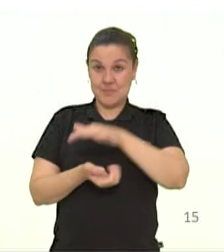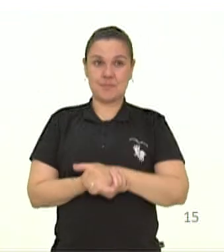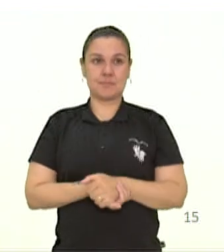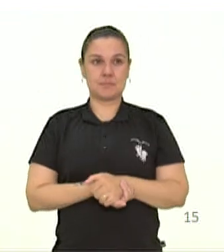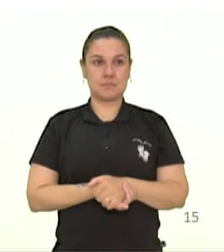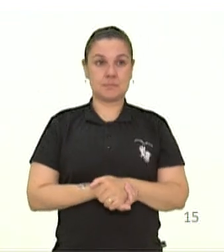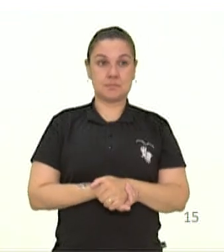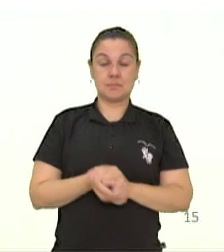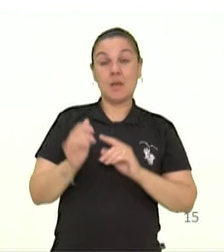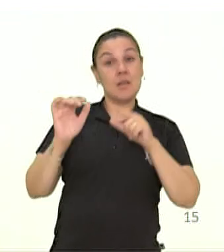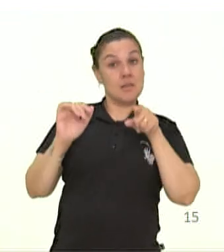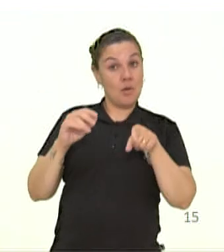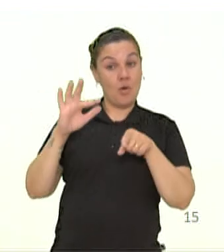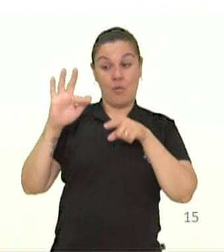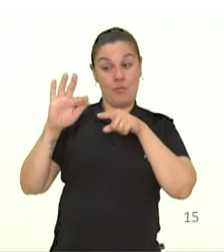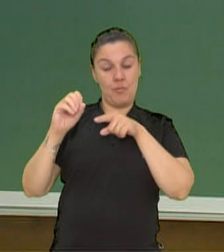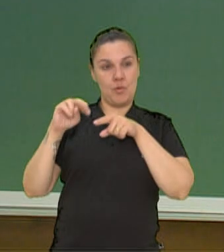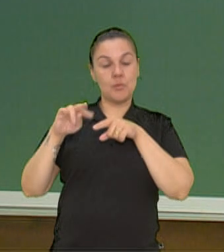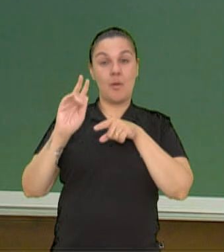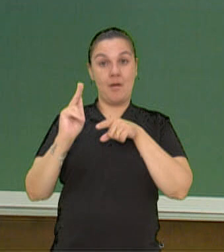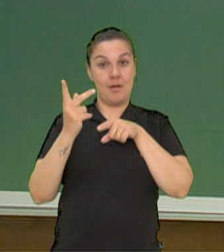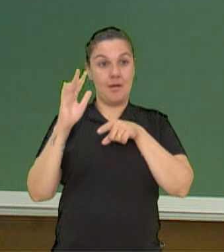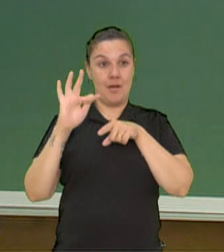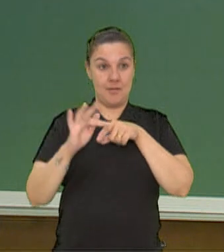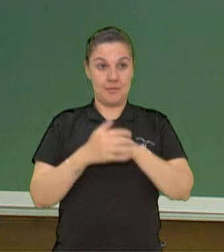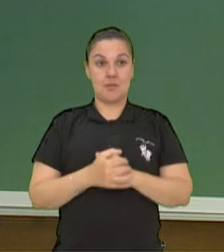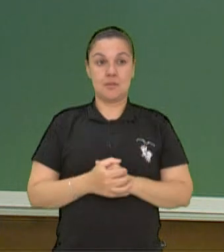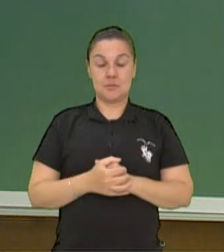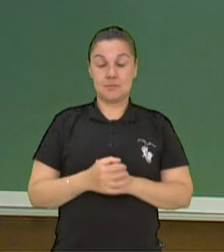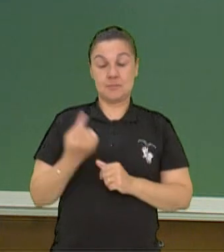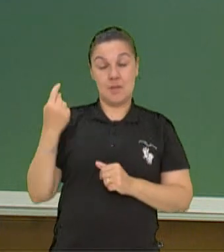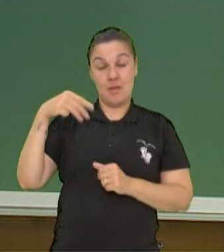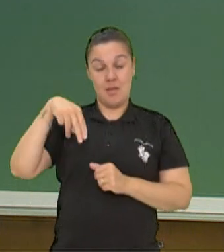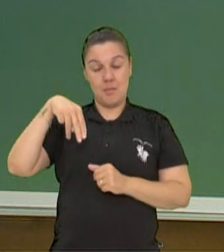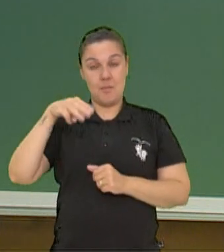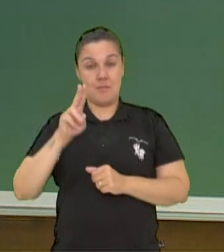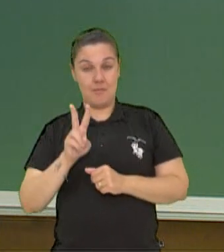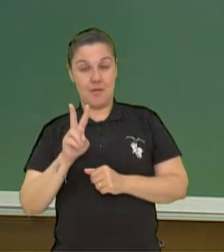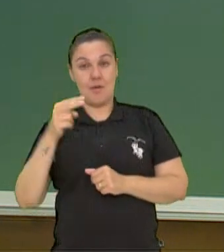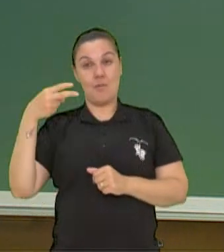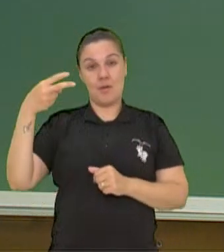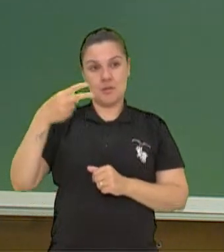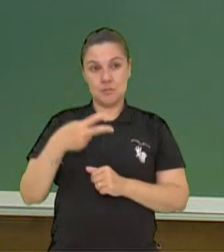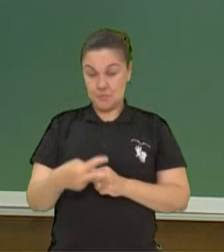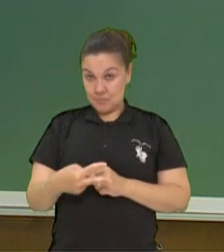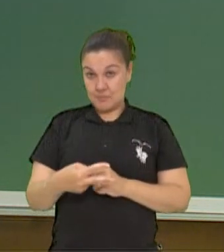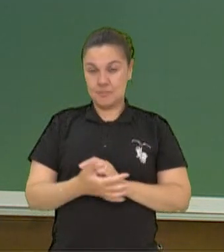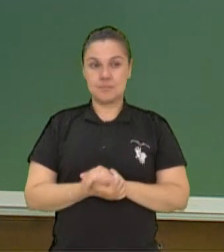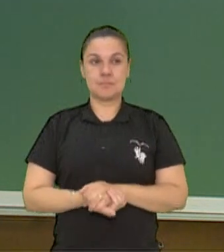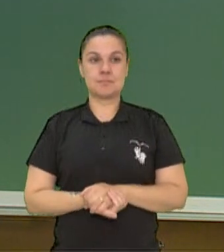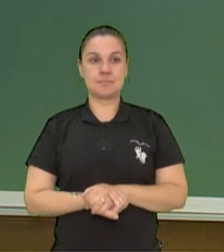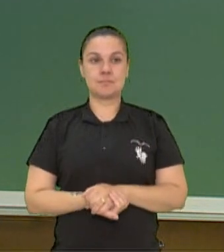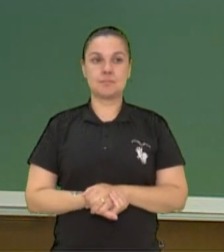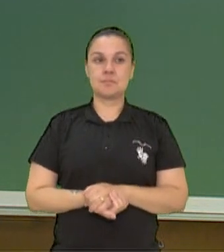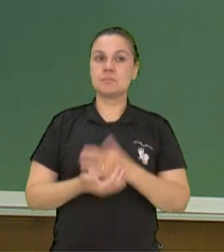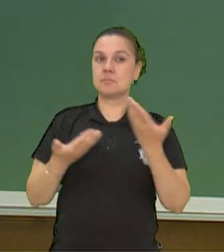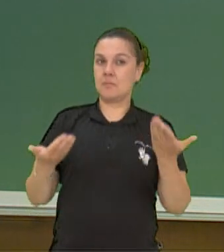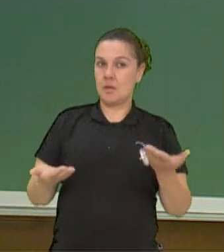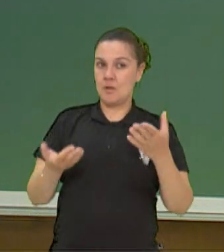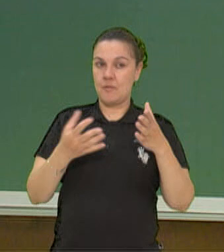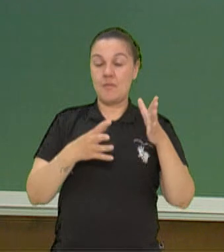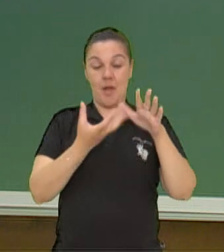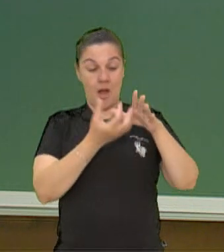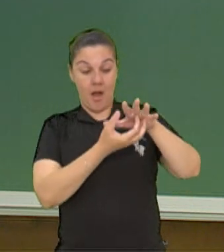energia dos fótons é HF, a energia cinética mv² sobre 2, e essa função trabalho também, pessoal, é a energia que ele